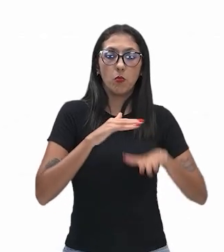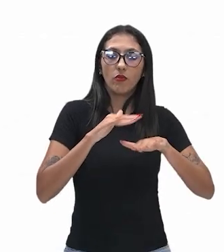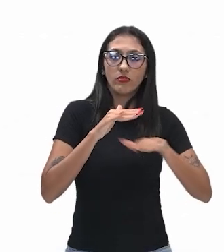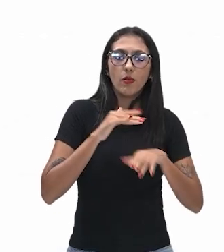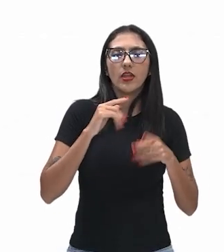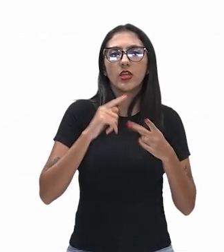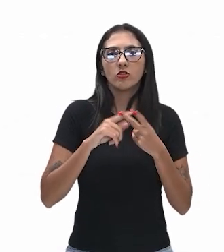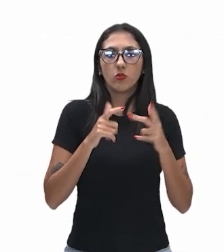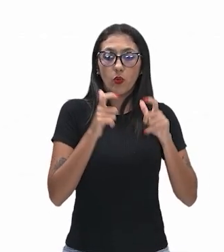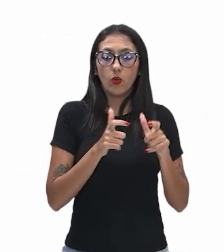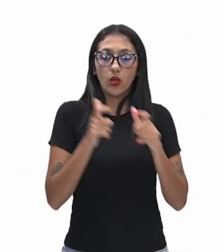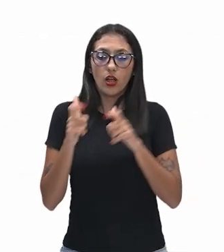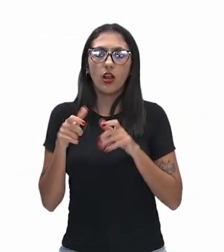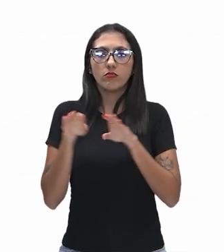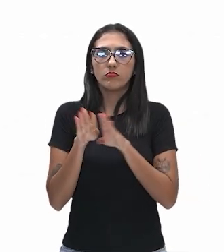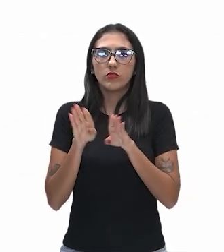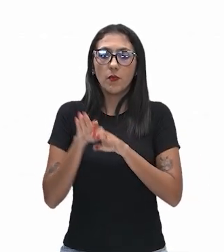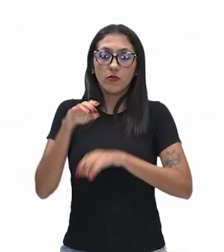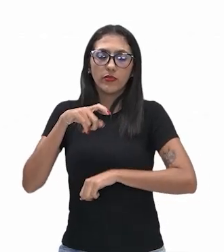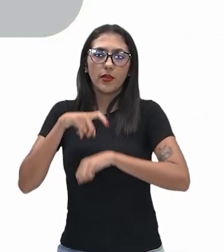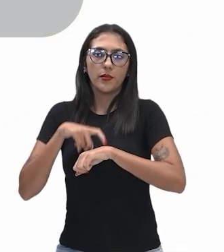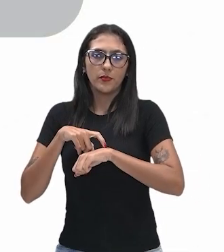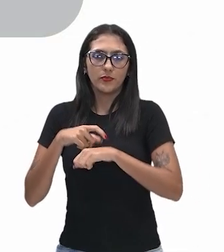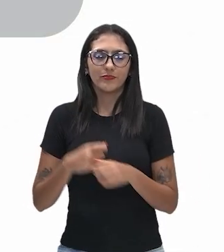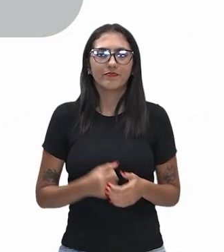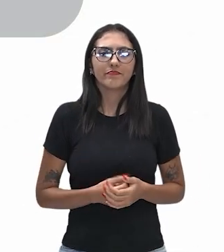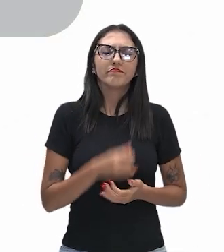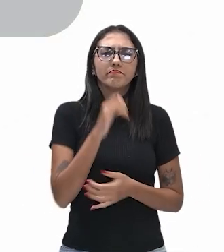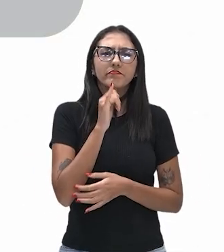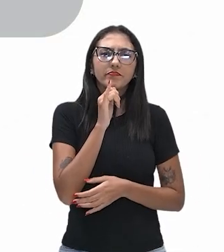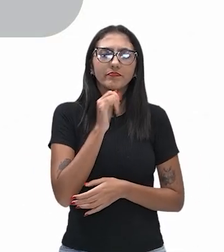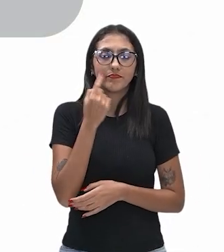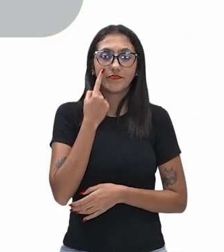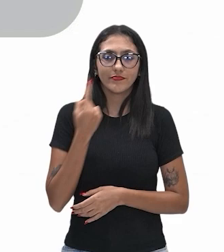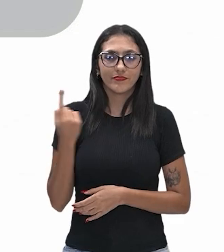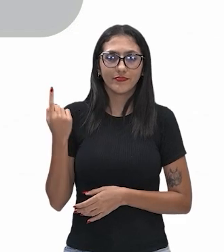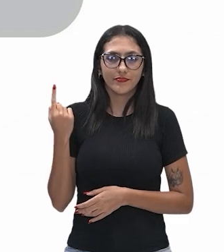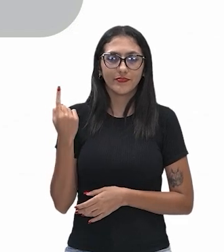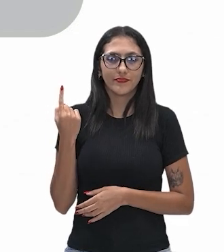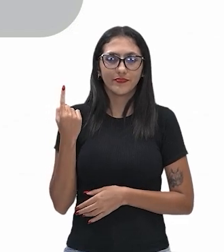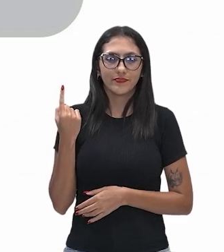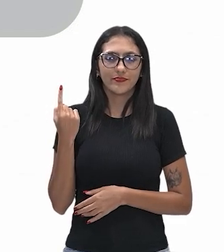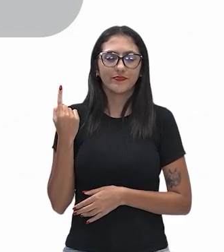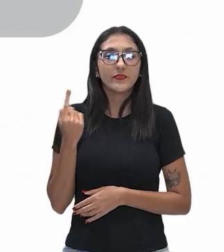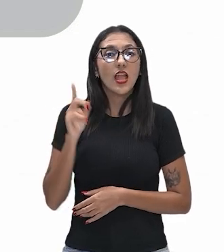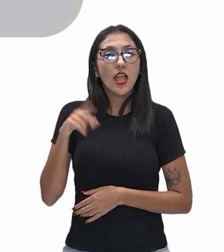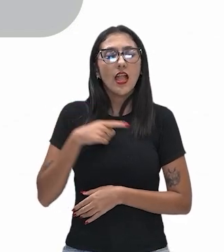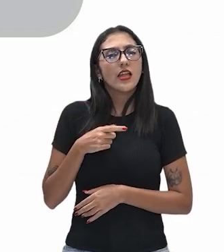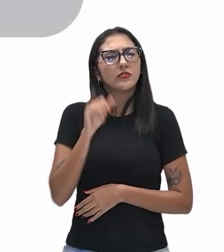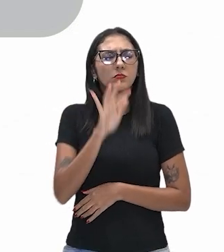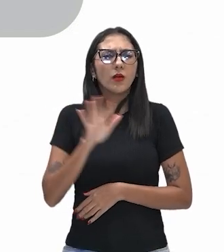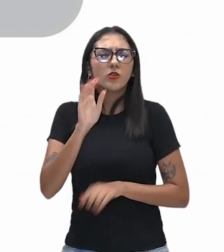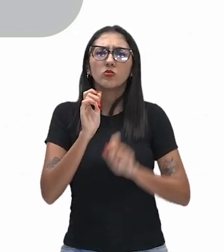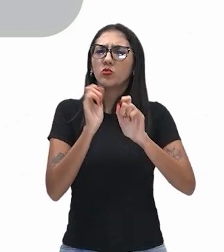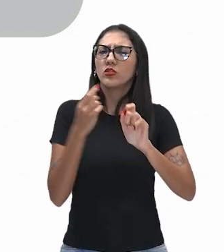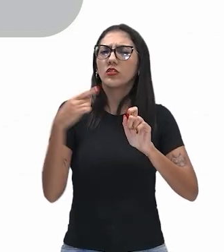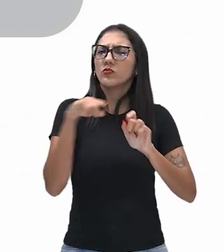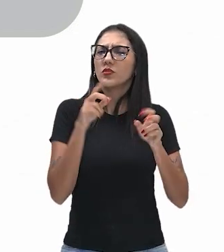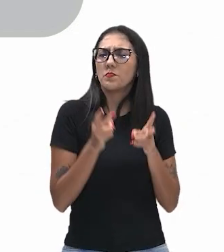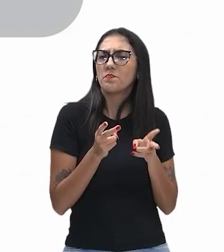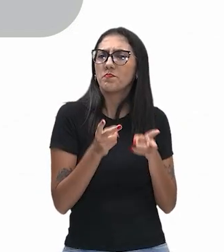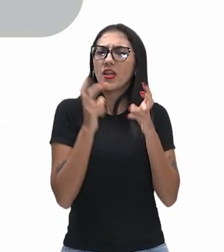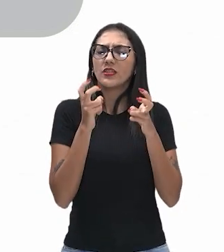o tempo, tá, pessoal? Nessa imagem, por exemplo, você consegue identificar que